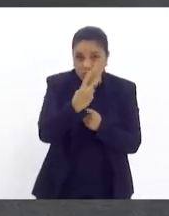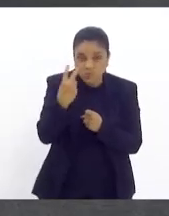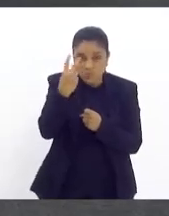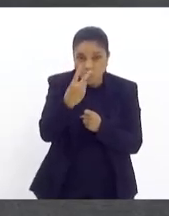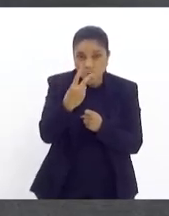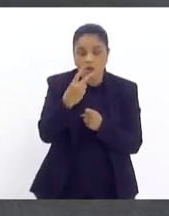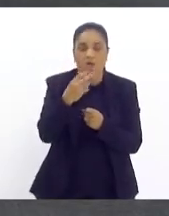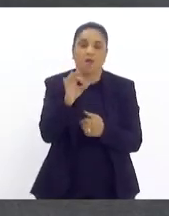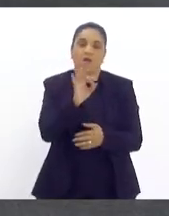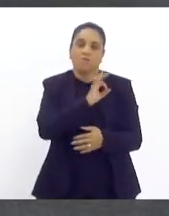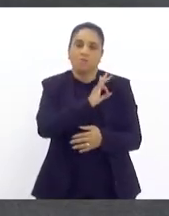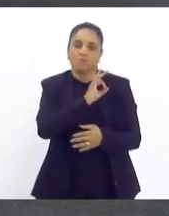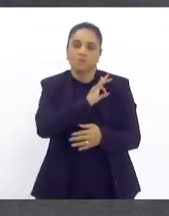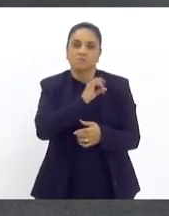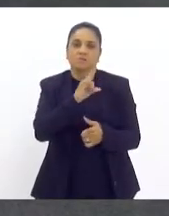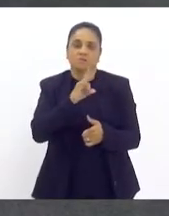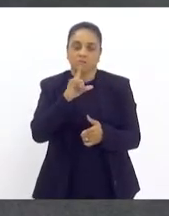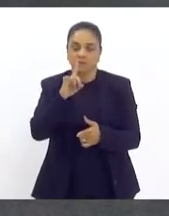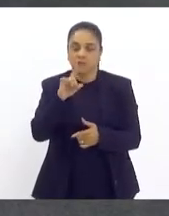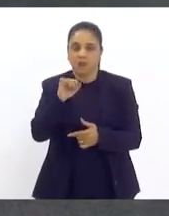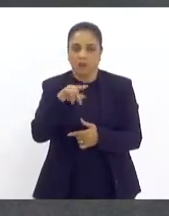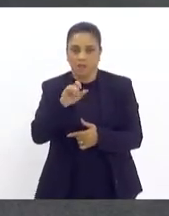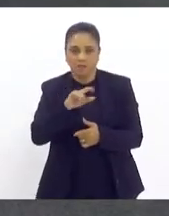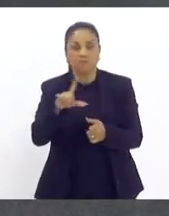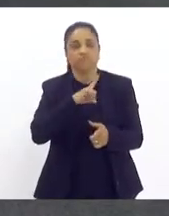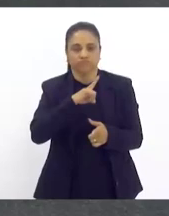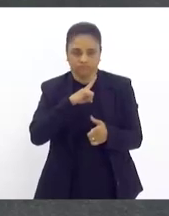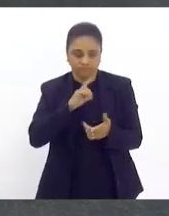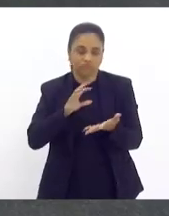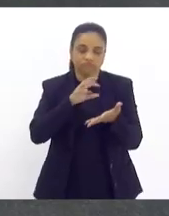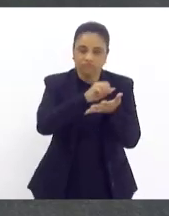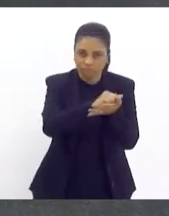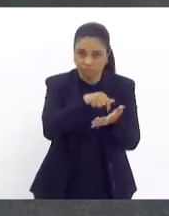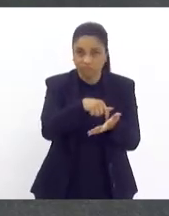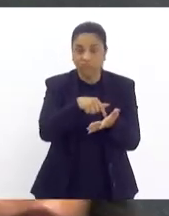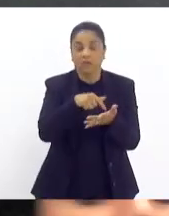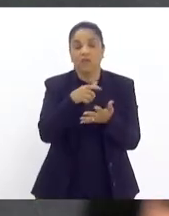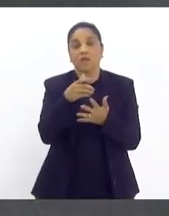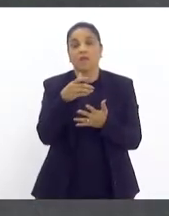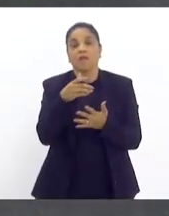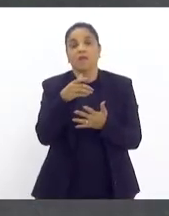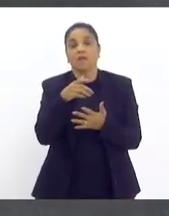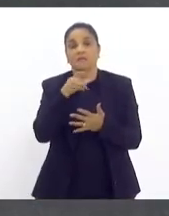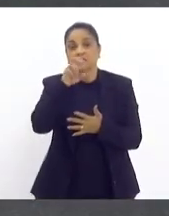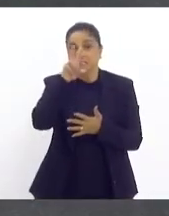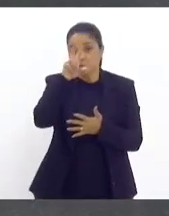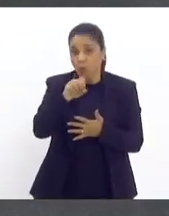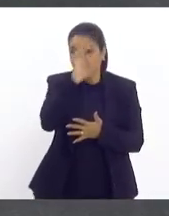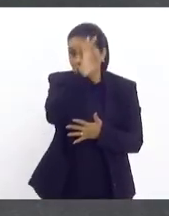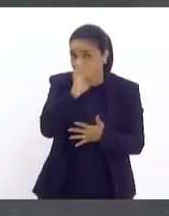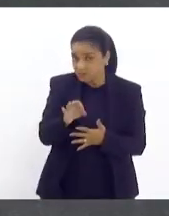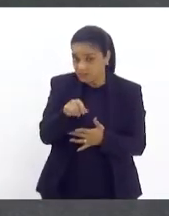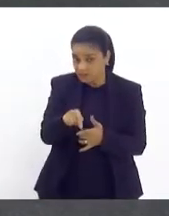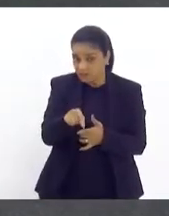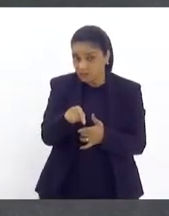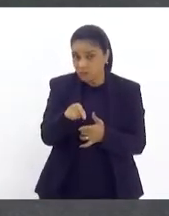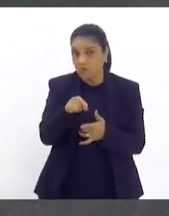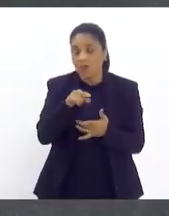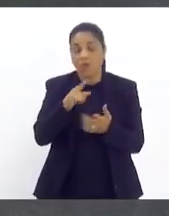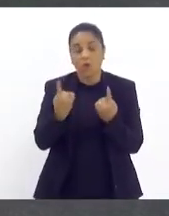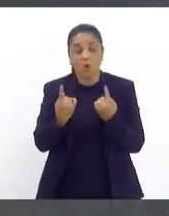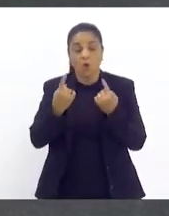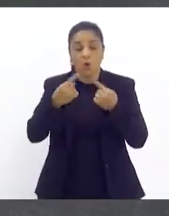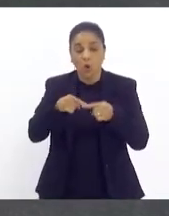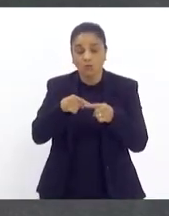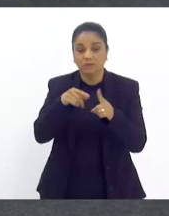delegacias de polícia e mais da metade desses casos praticados são praticados contra vulneráveis